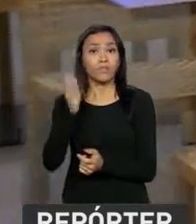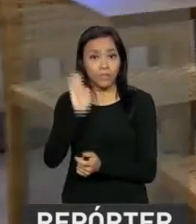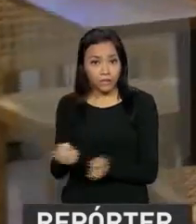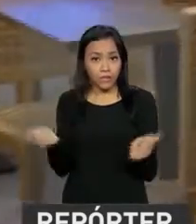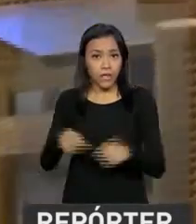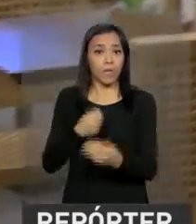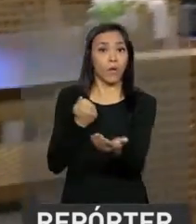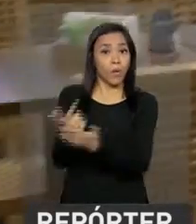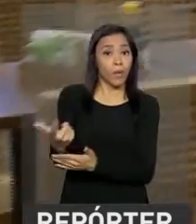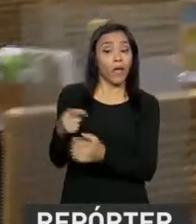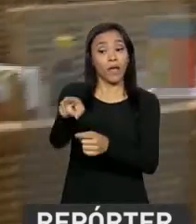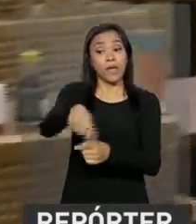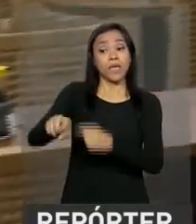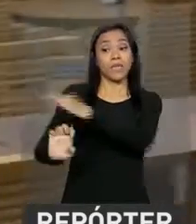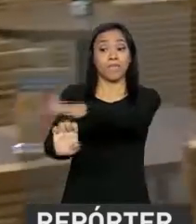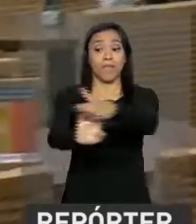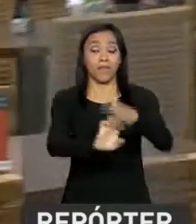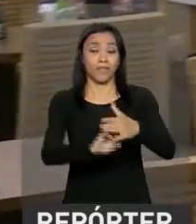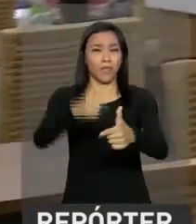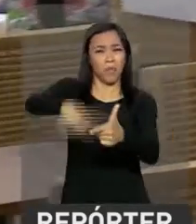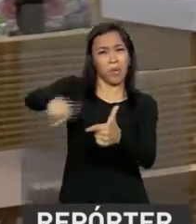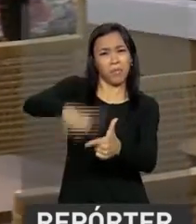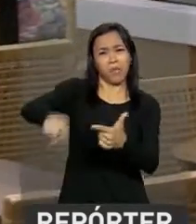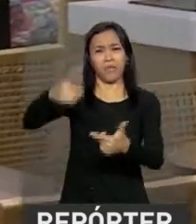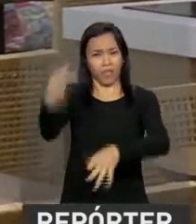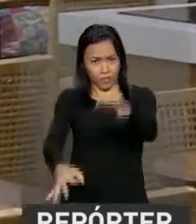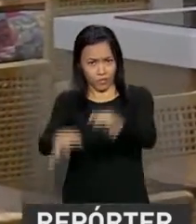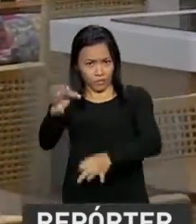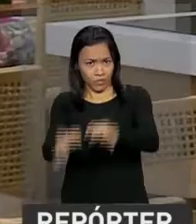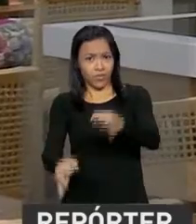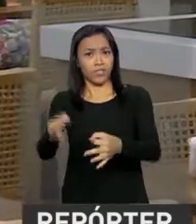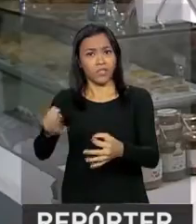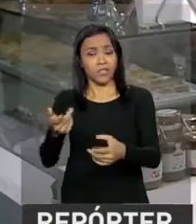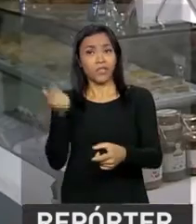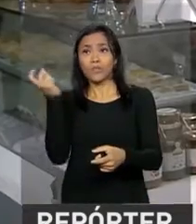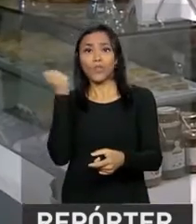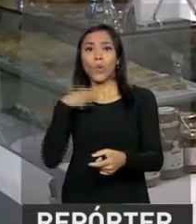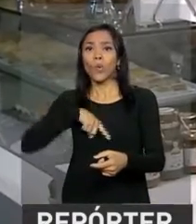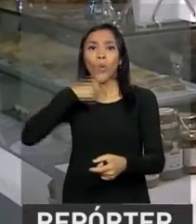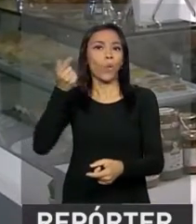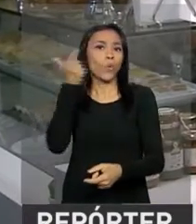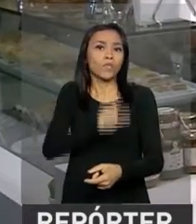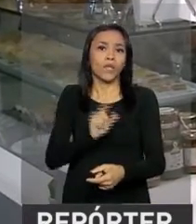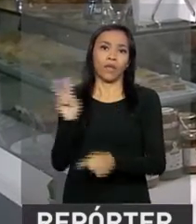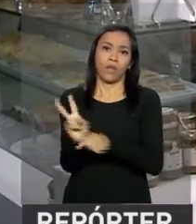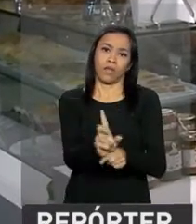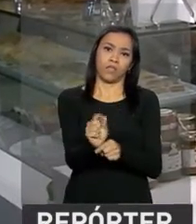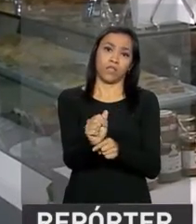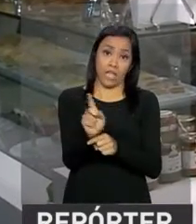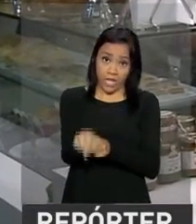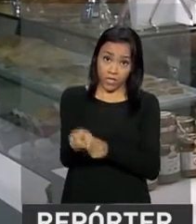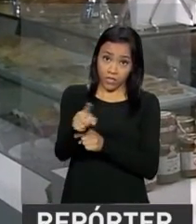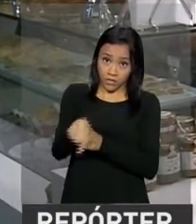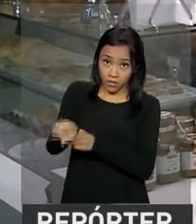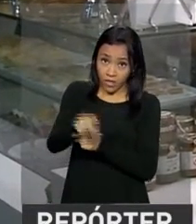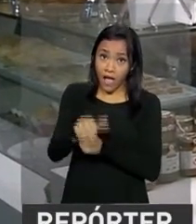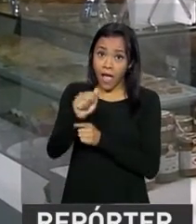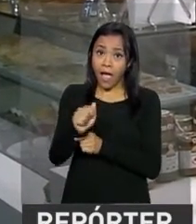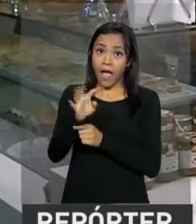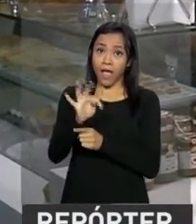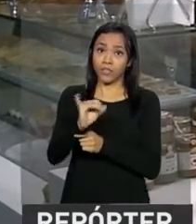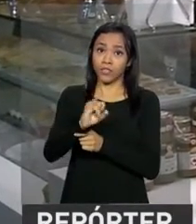recuperação judicial ou em crise e com dificuldades de conseguir crédito. A ideia é transferir esses ativos de empresas